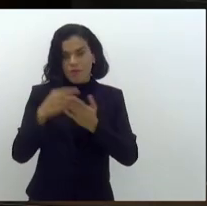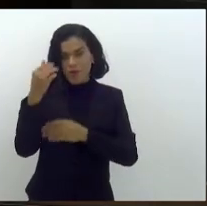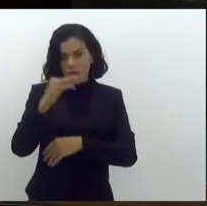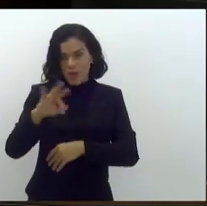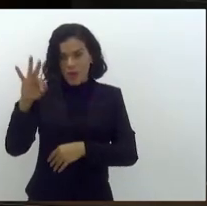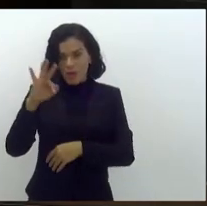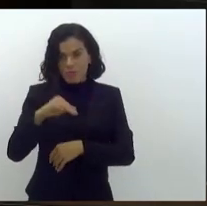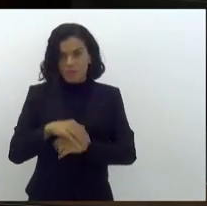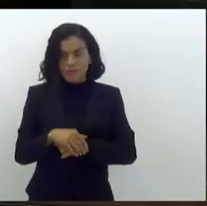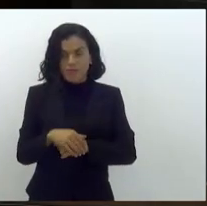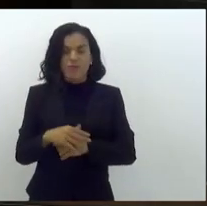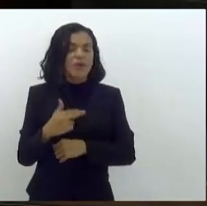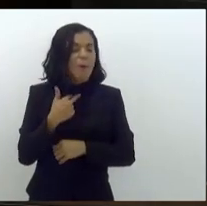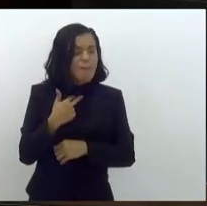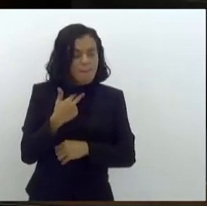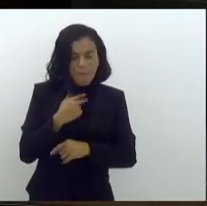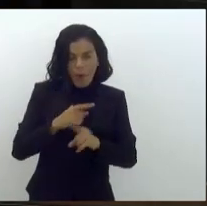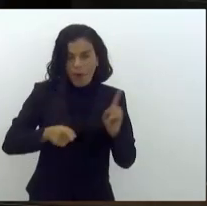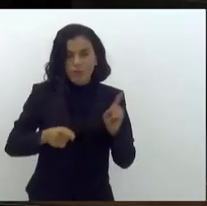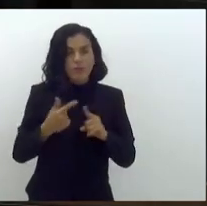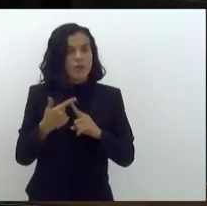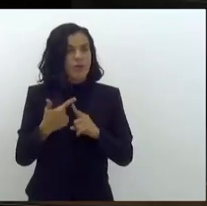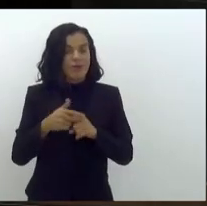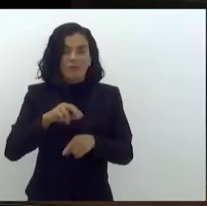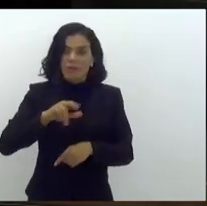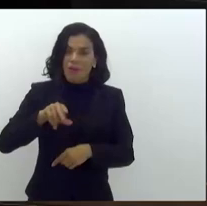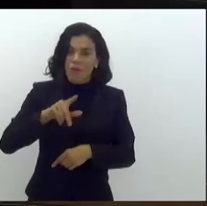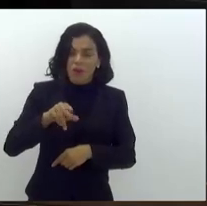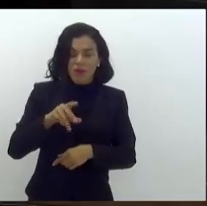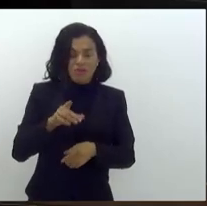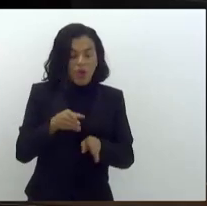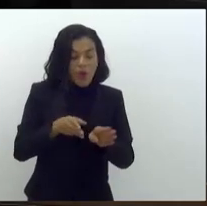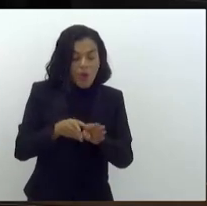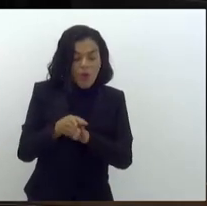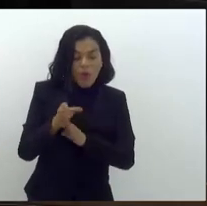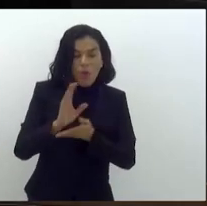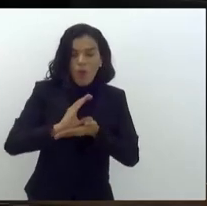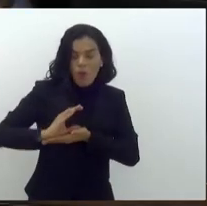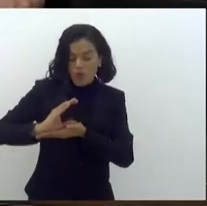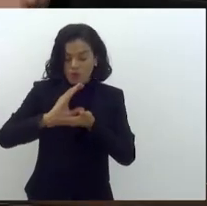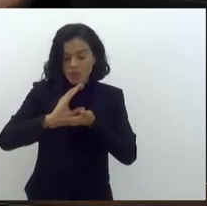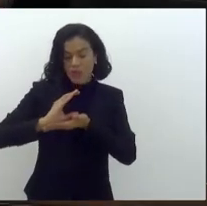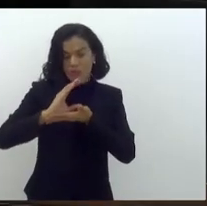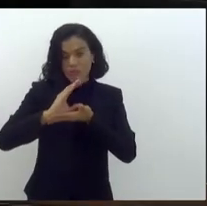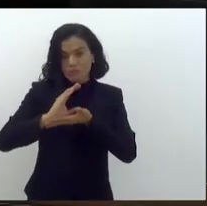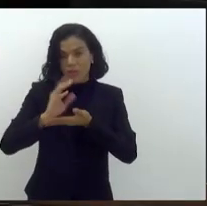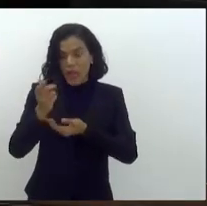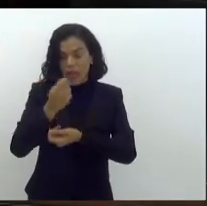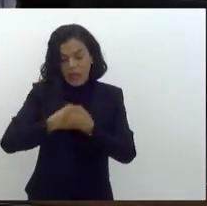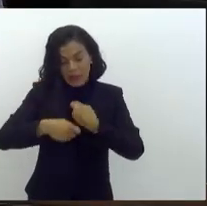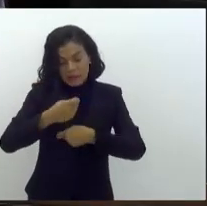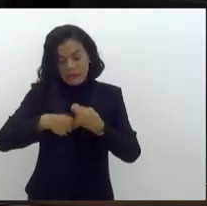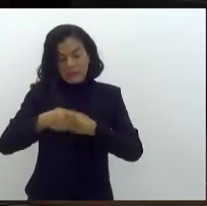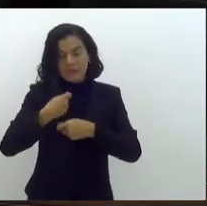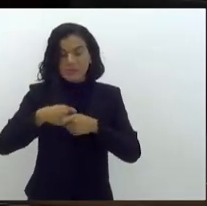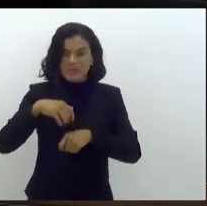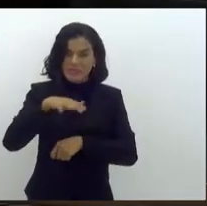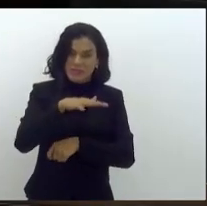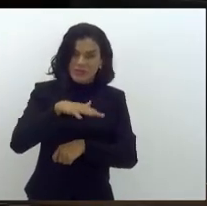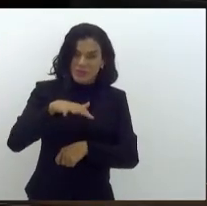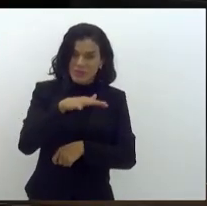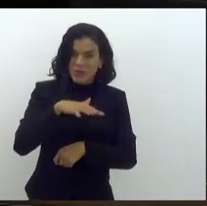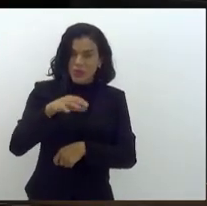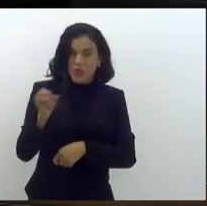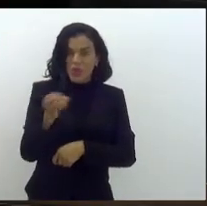constituição porque não porque não é um mero conselho para administrar as questões operacionais do